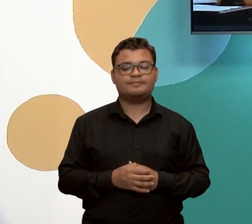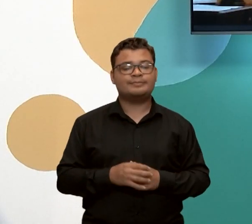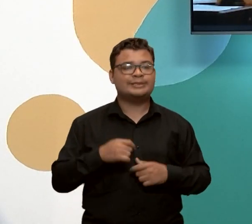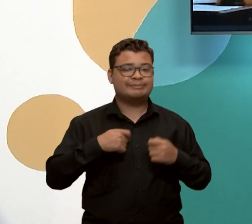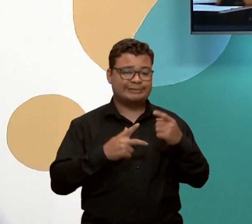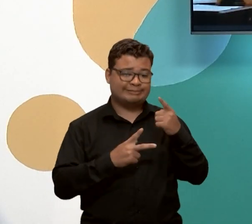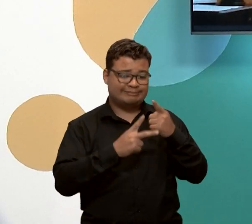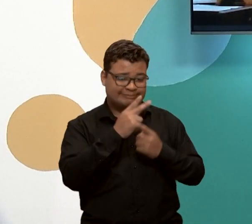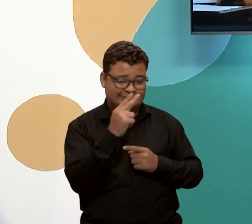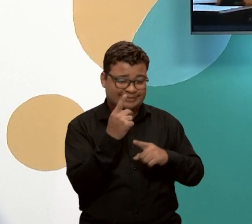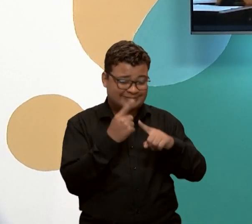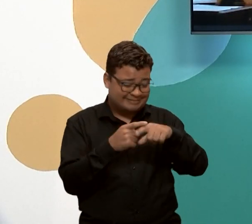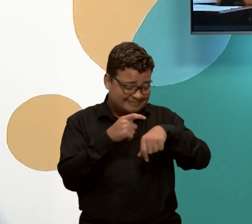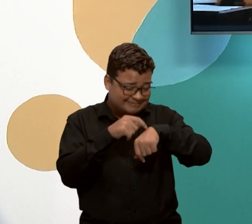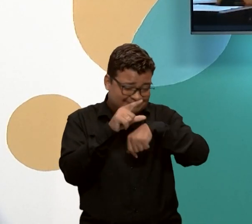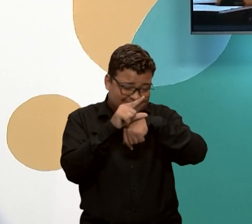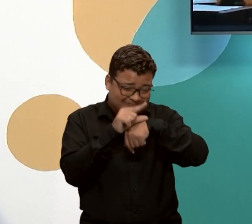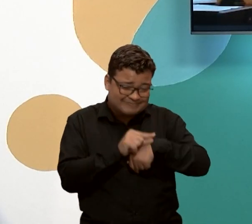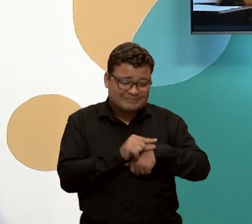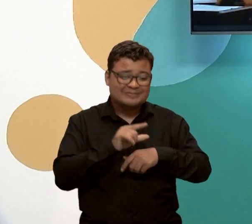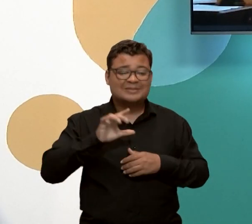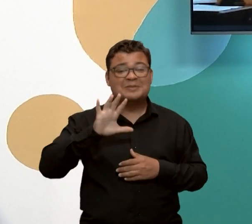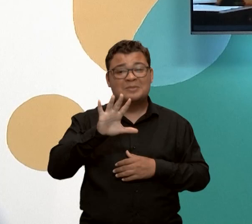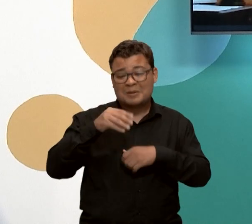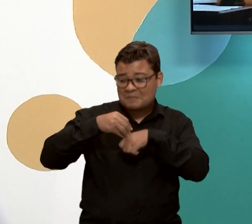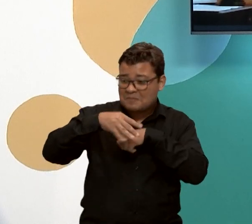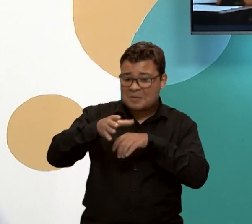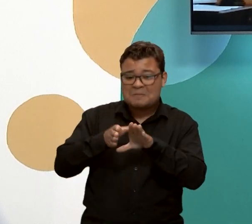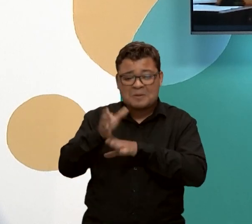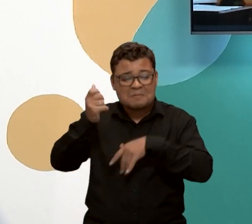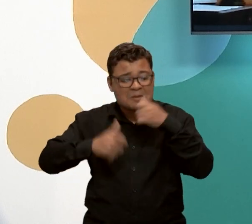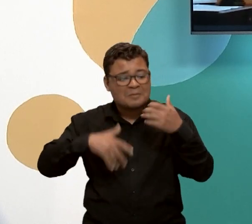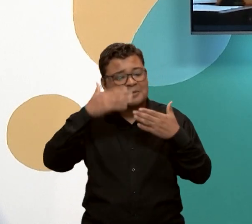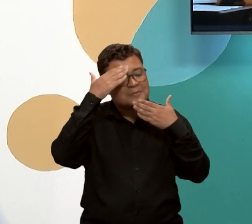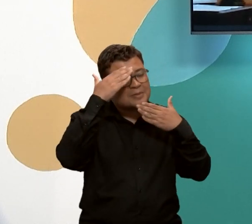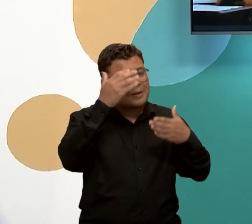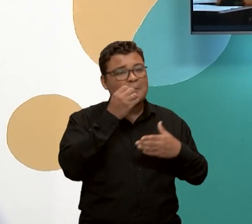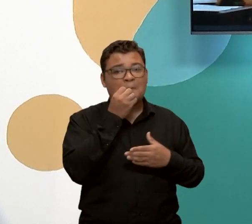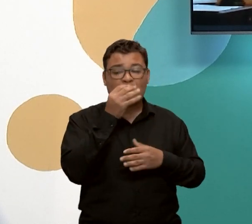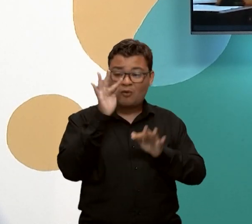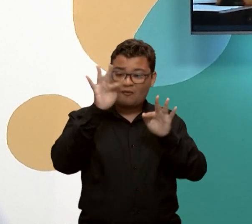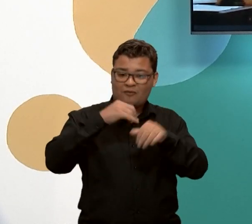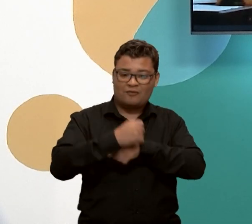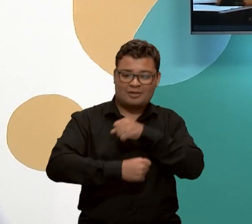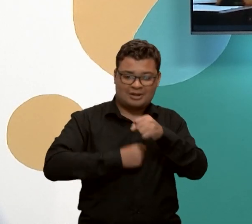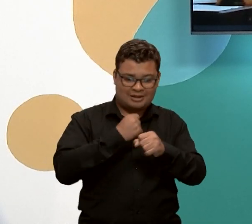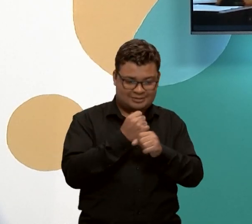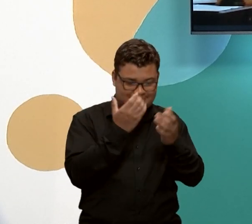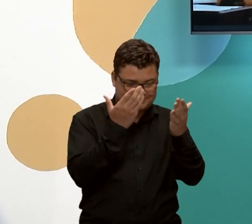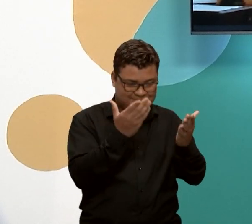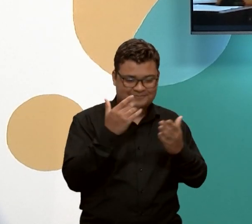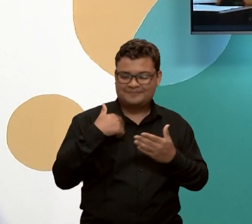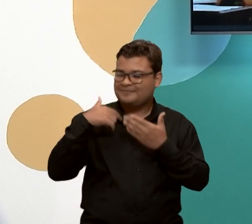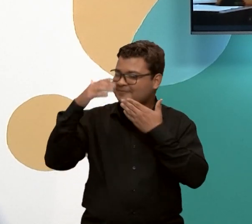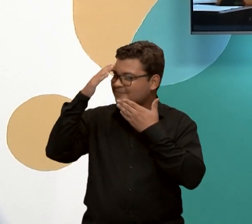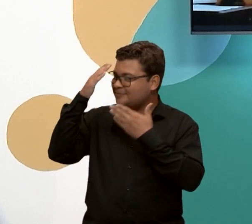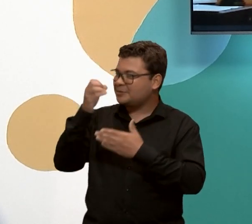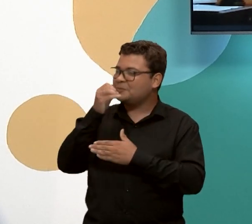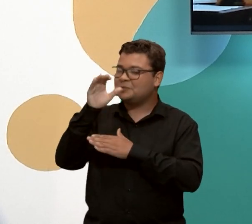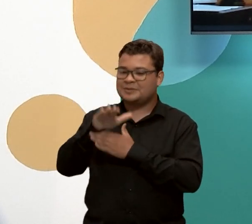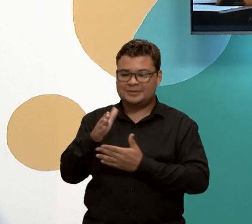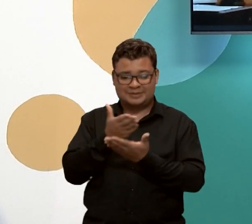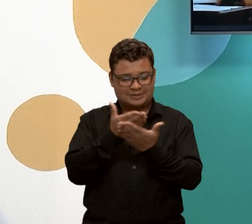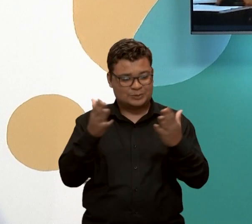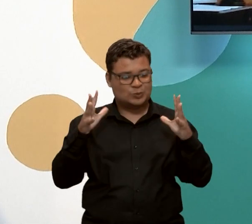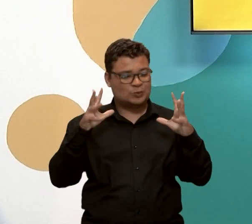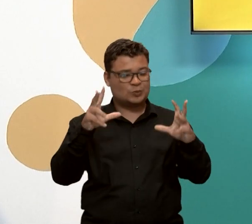interromper porque o nosso tempo está terminando, mas muito obrigada pelas orientações e bom final de ano para você. Eu que agradeço. Boa tarde para